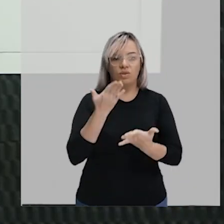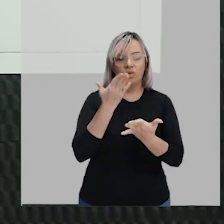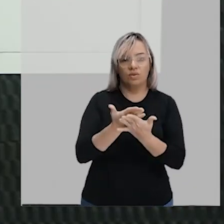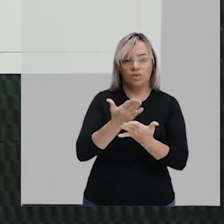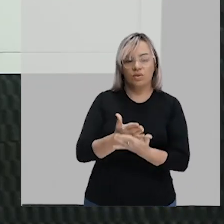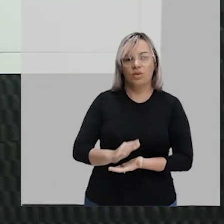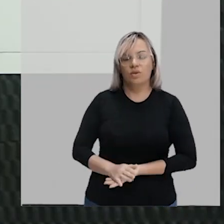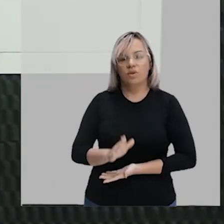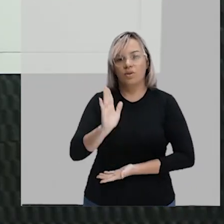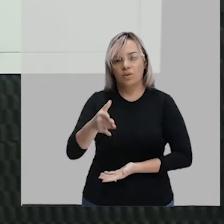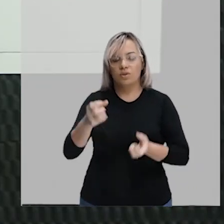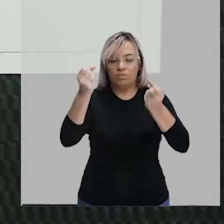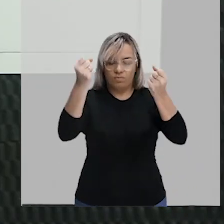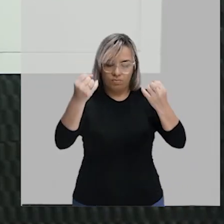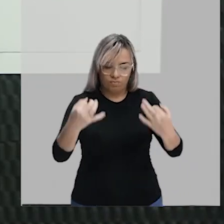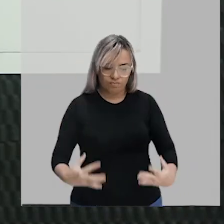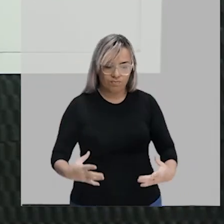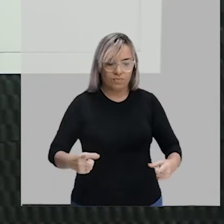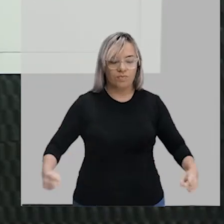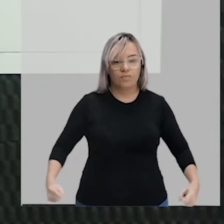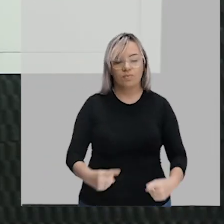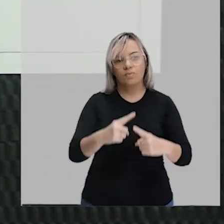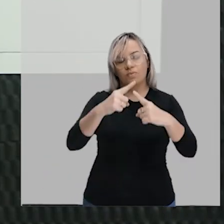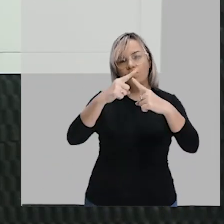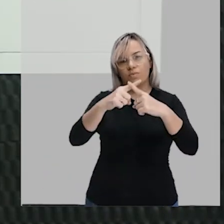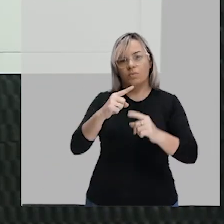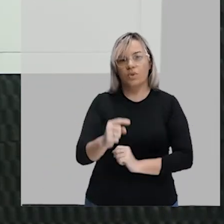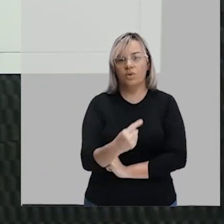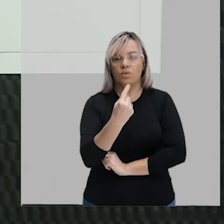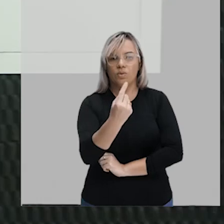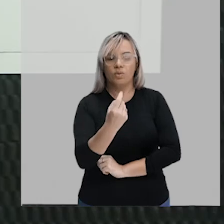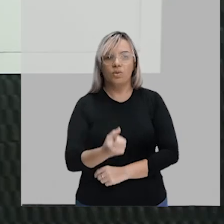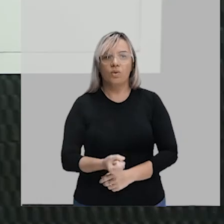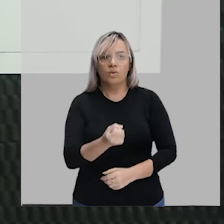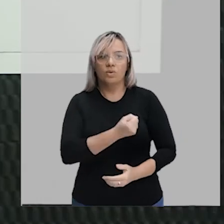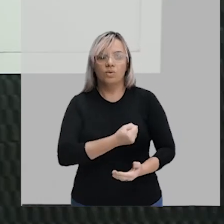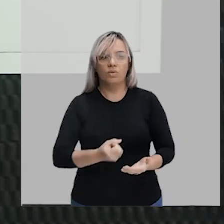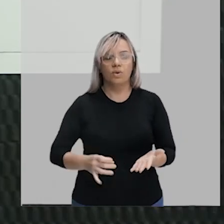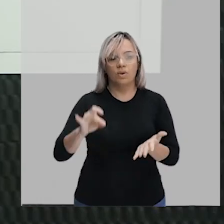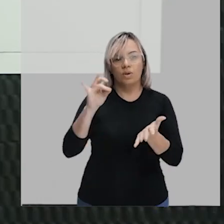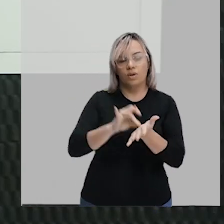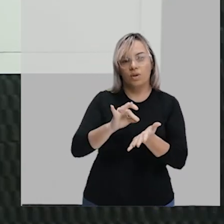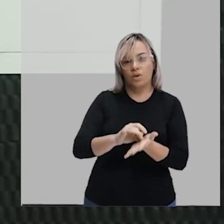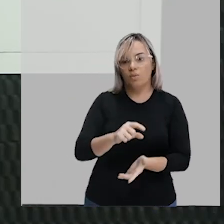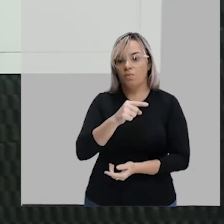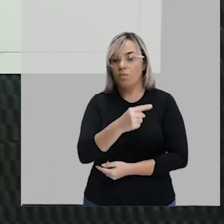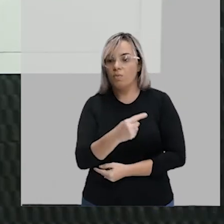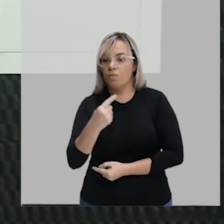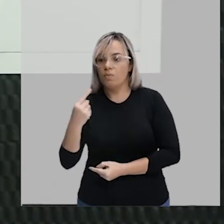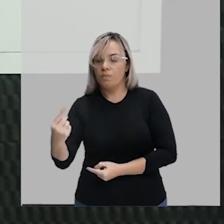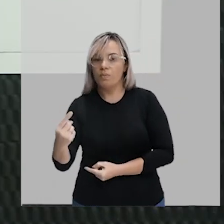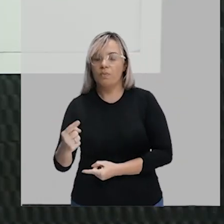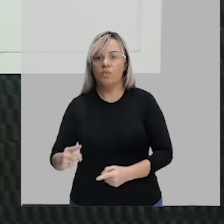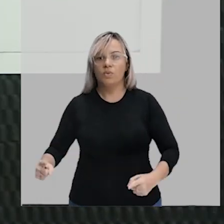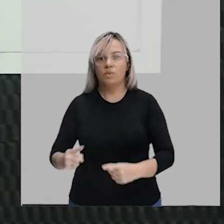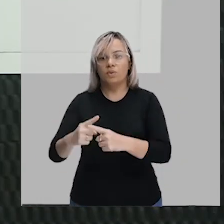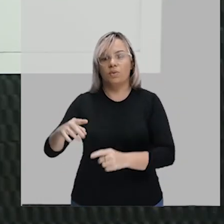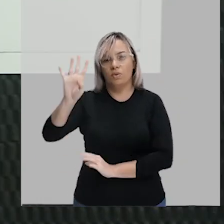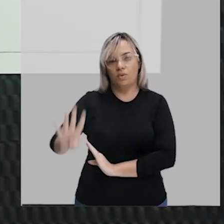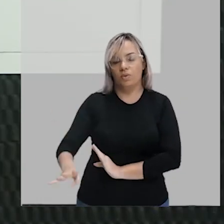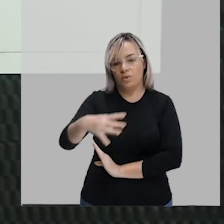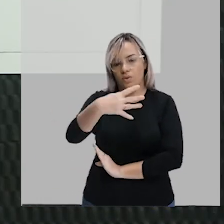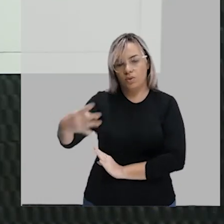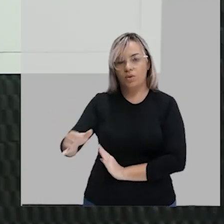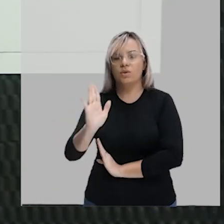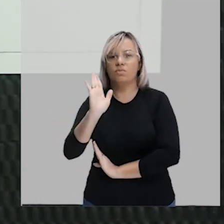já falamos também como é que se faz para multiplicar um número real por uma matriz, tá? Então, tudo isso já está disponível para vocês